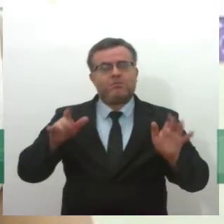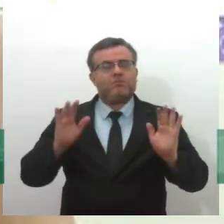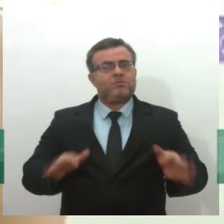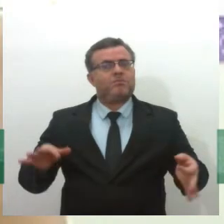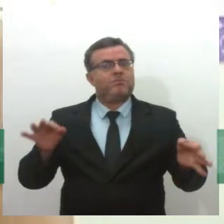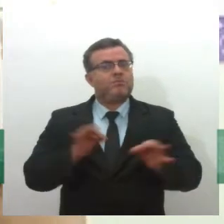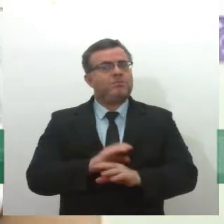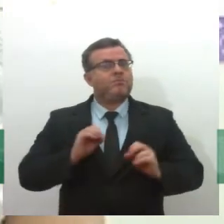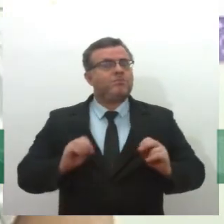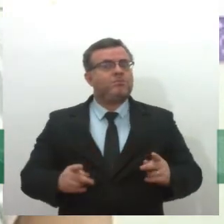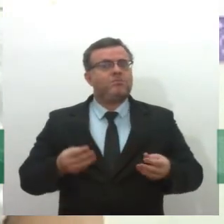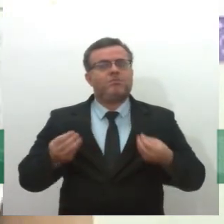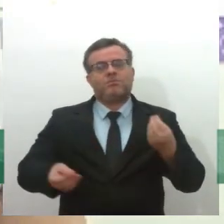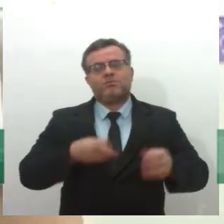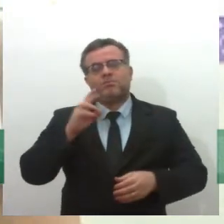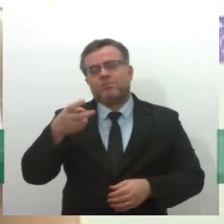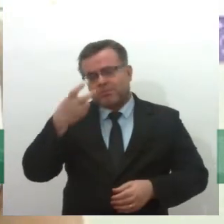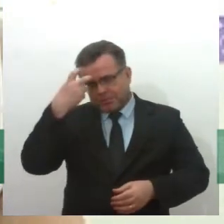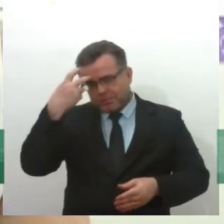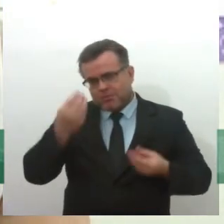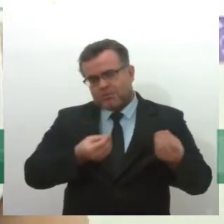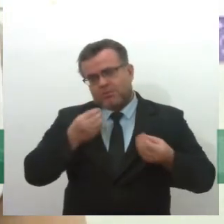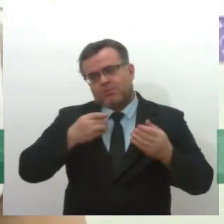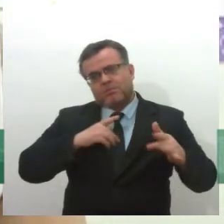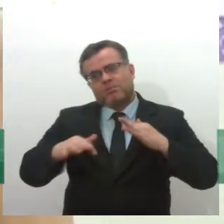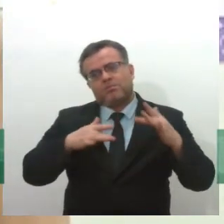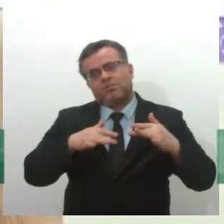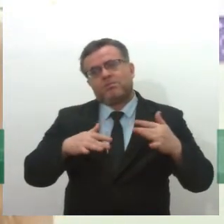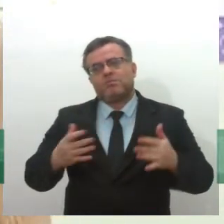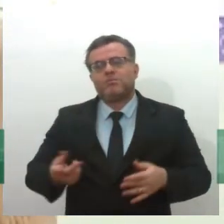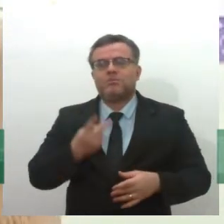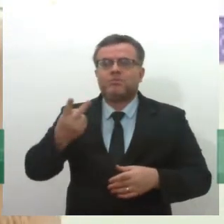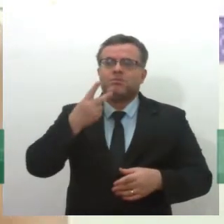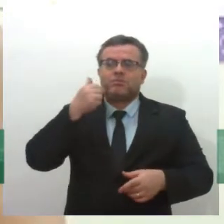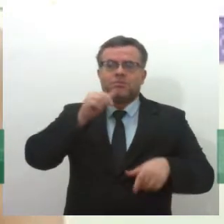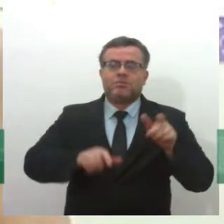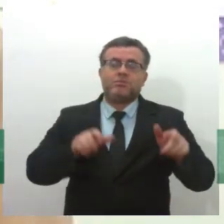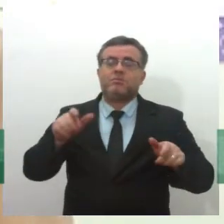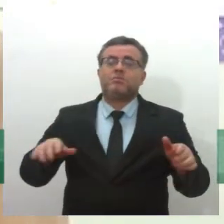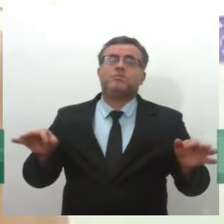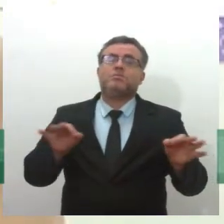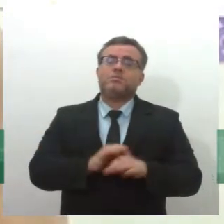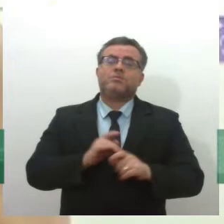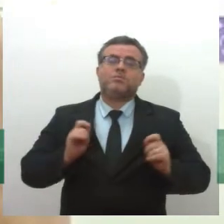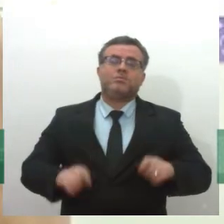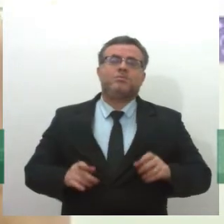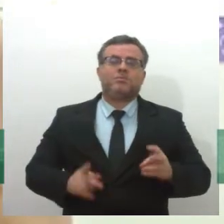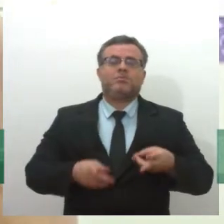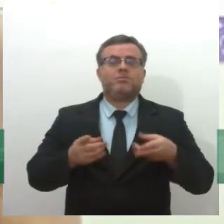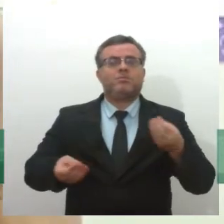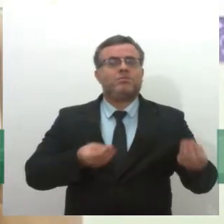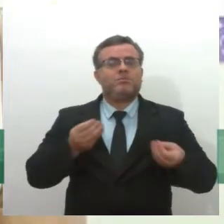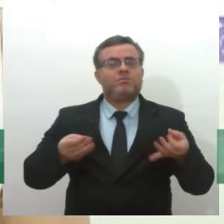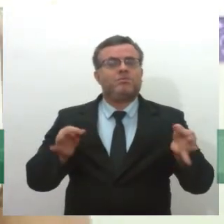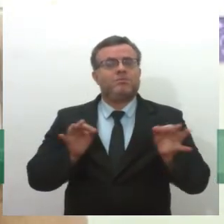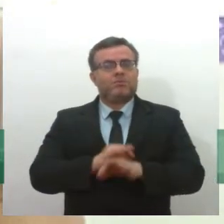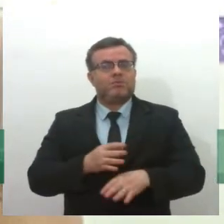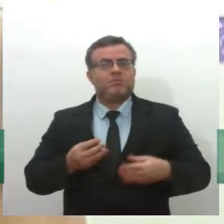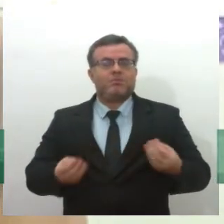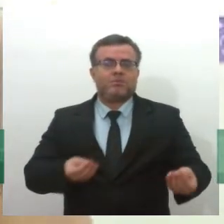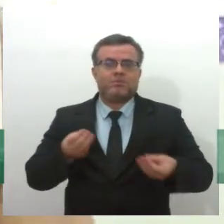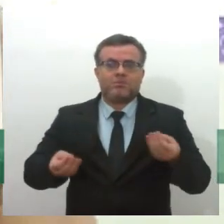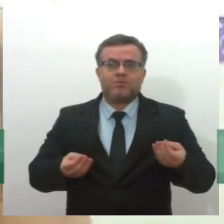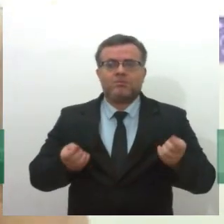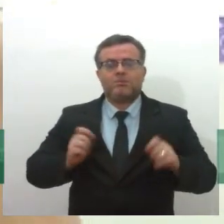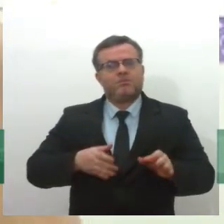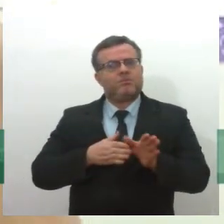essa cultura. Então, esse movimento, o fortalecimento das mulheres, esse processo e as iniciativas que nós temos levado à